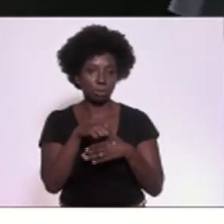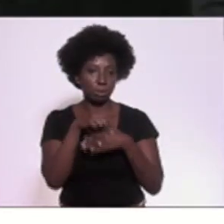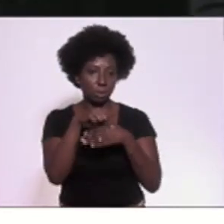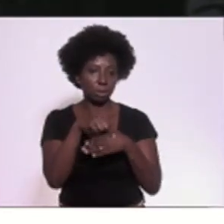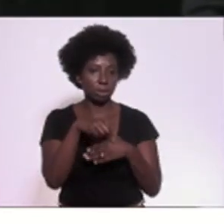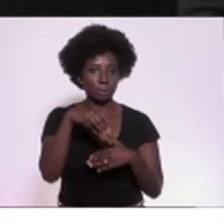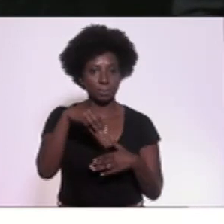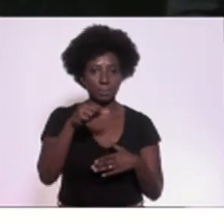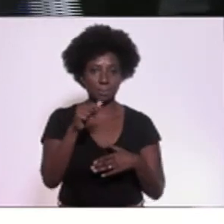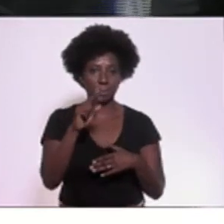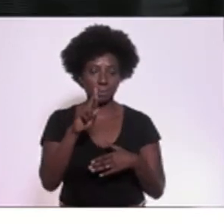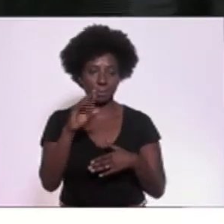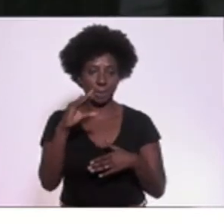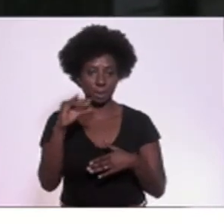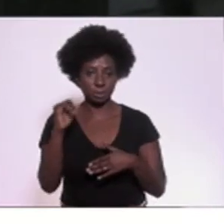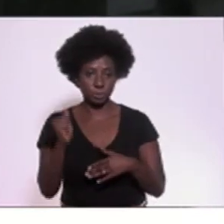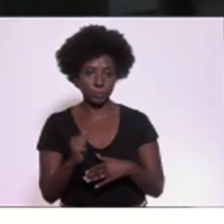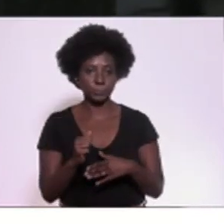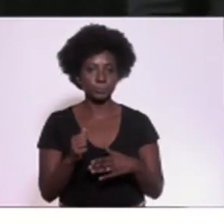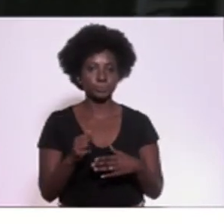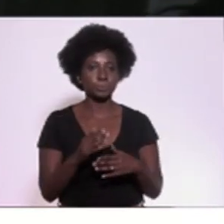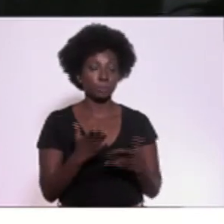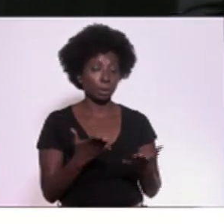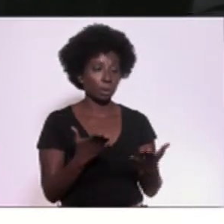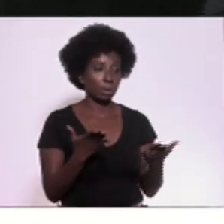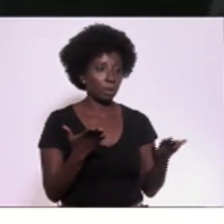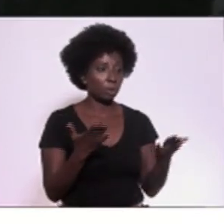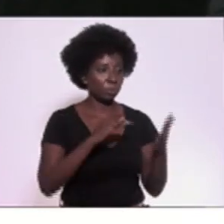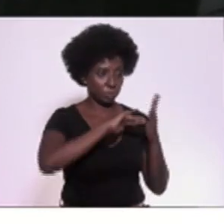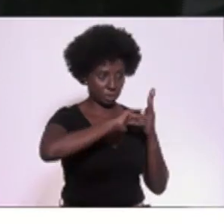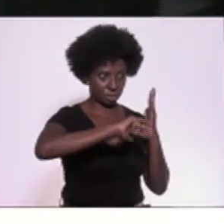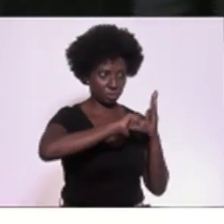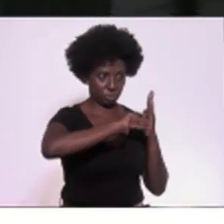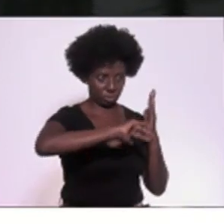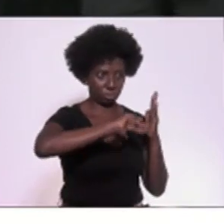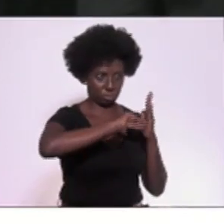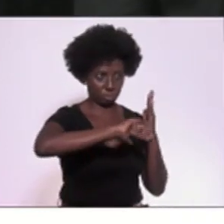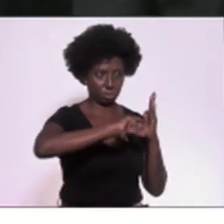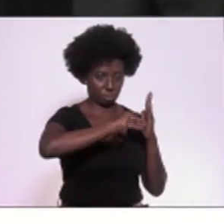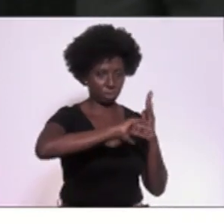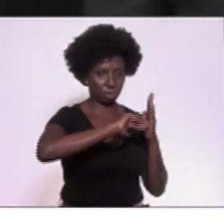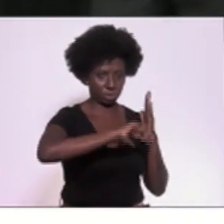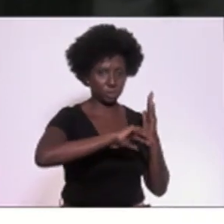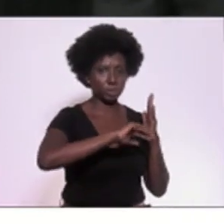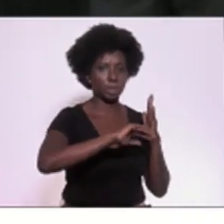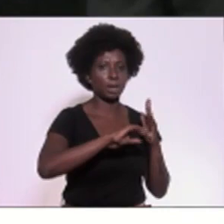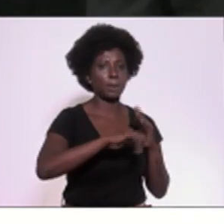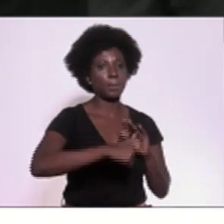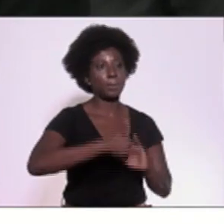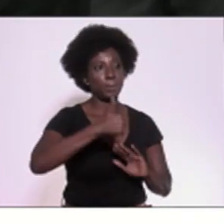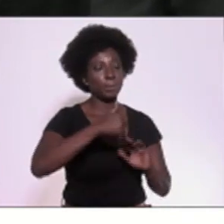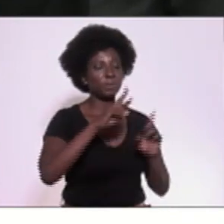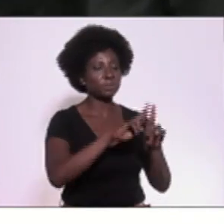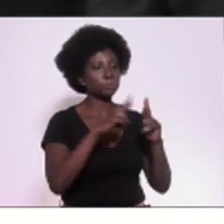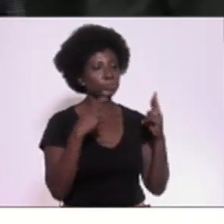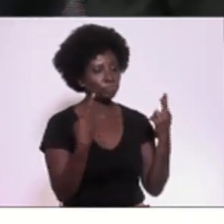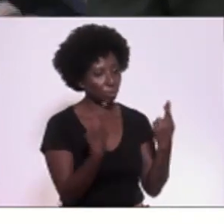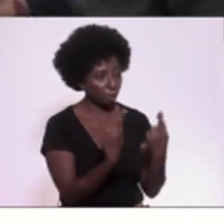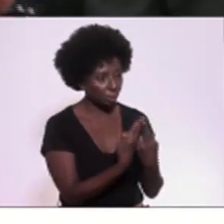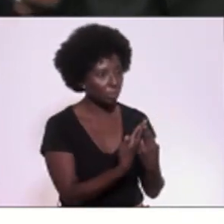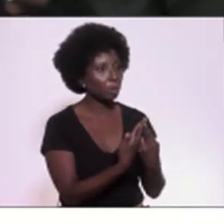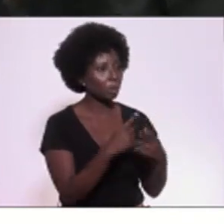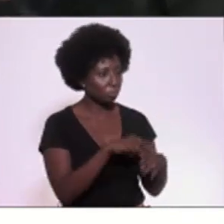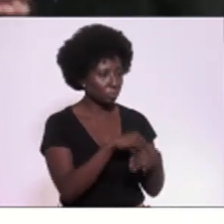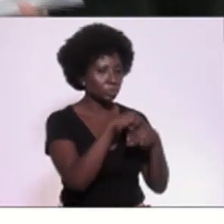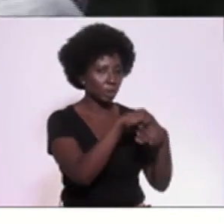fazer a seguinte questão. Pô, não. Vamos retirá-lo de pauta. Nós vamos fazer uma reunião de colégio de líderes às 13 horas,